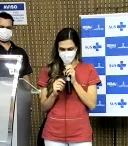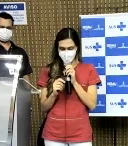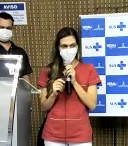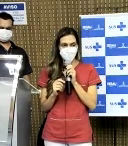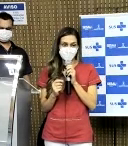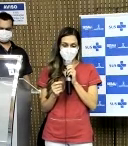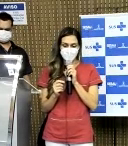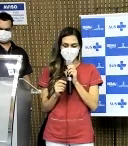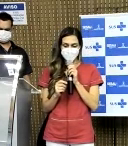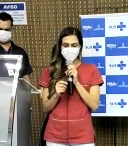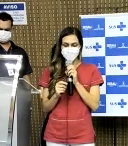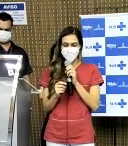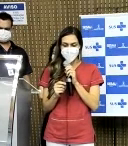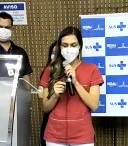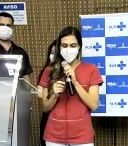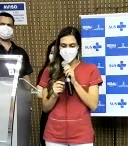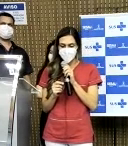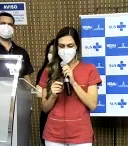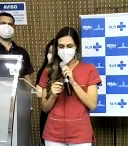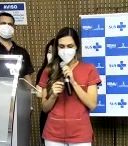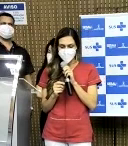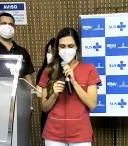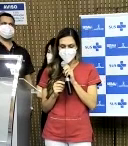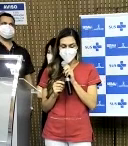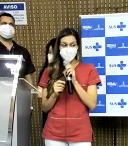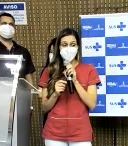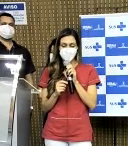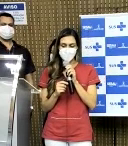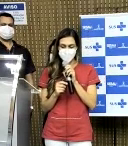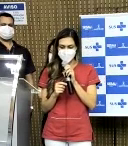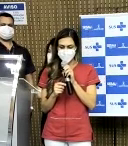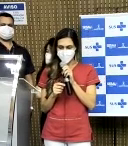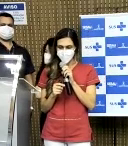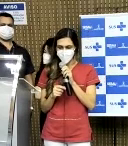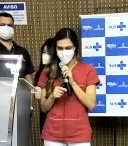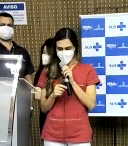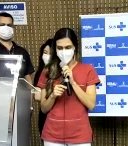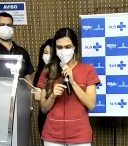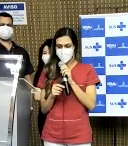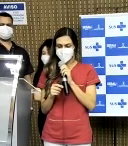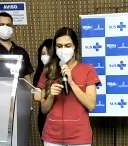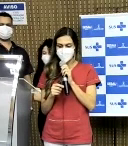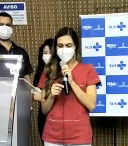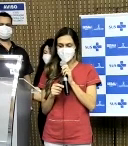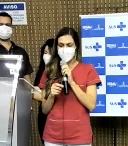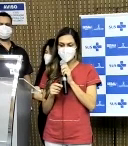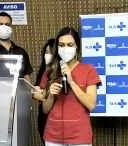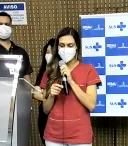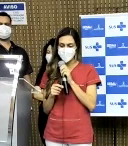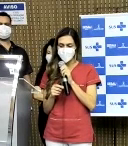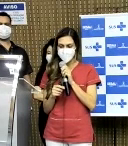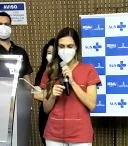de 2021 já 34%, e de diabéticos com solicitação de hemoglobina glicada, que no segundo quadrimestre a gente está